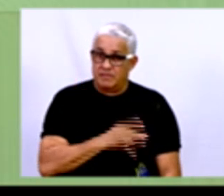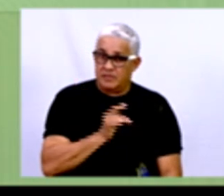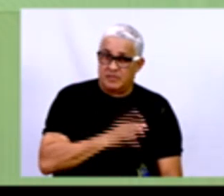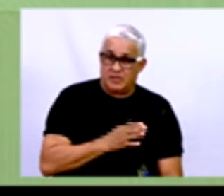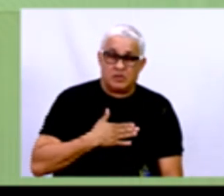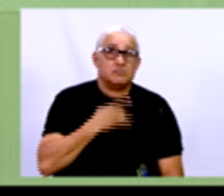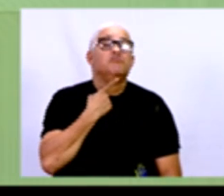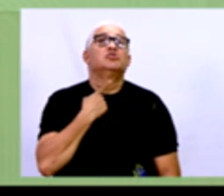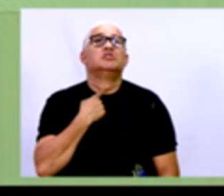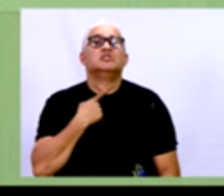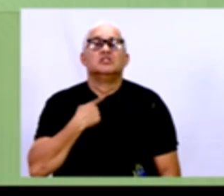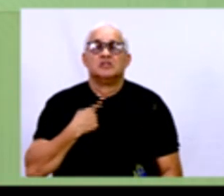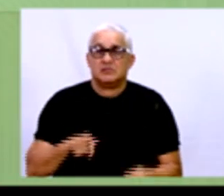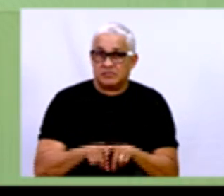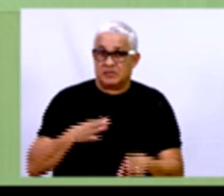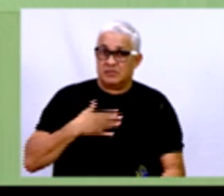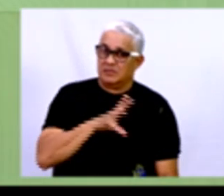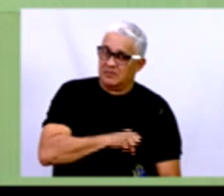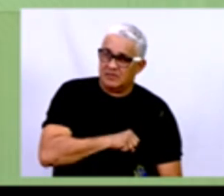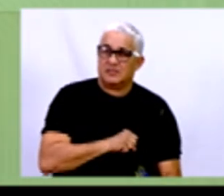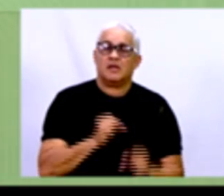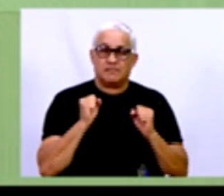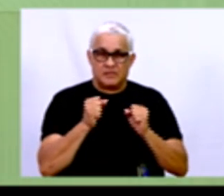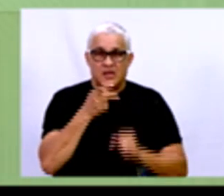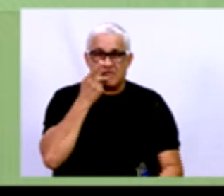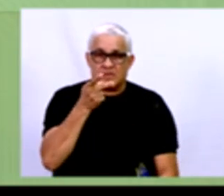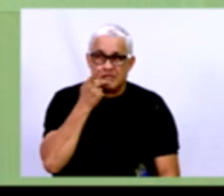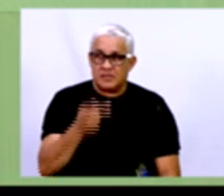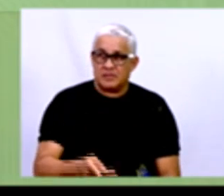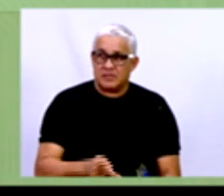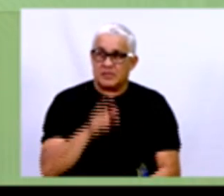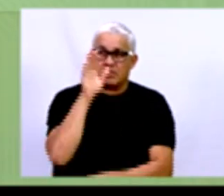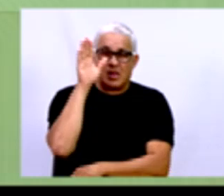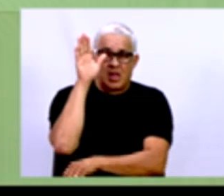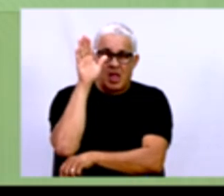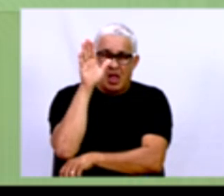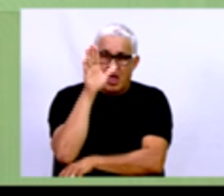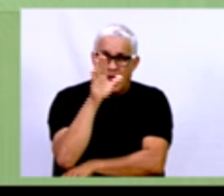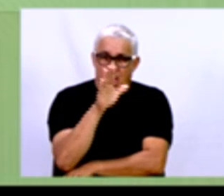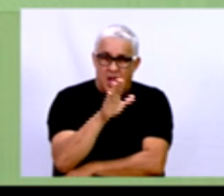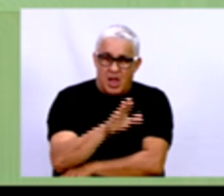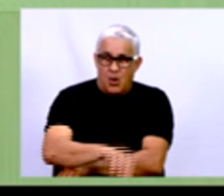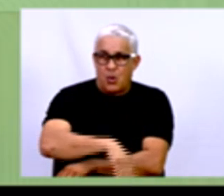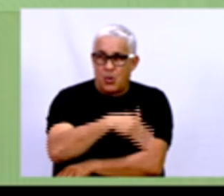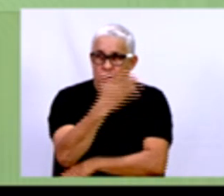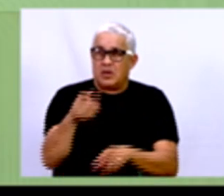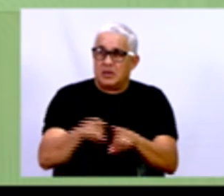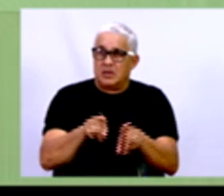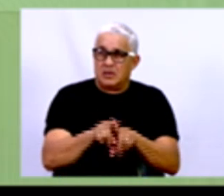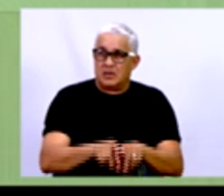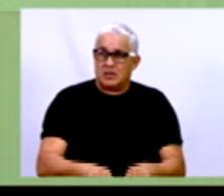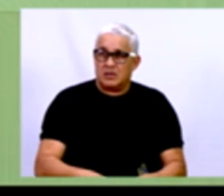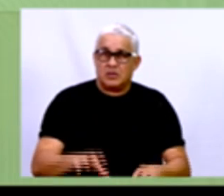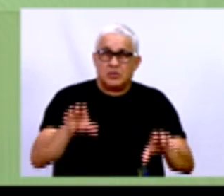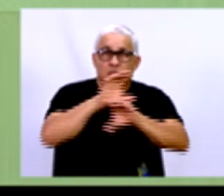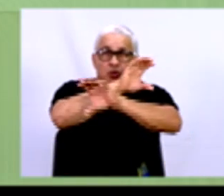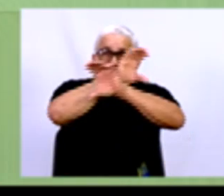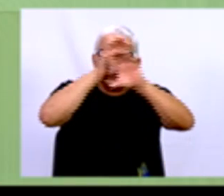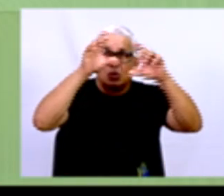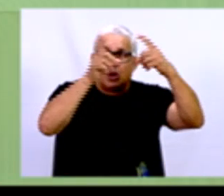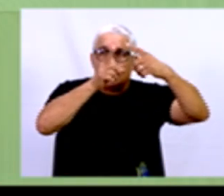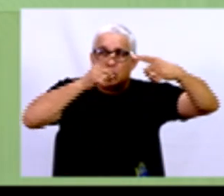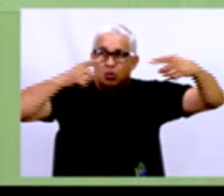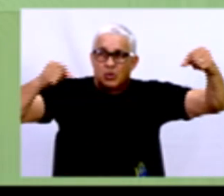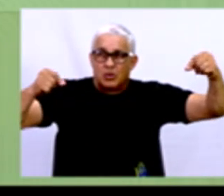meu desejo, do meu amor. Posso te falar da tarde que cai e aos poucos deixa ver no céu a lua, que